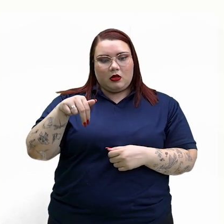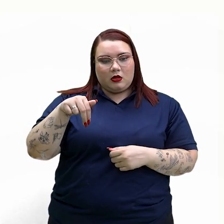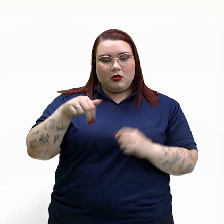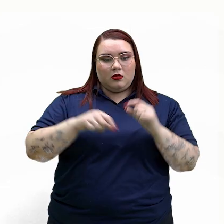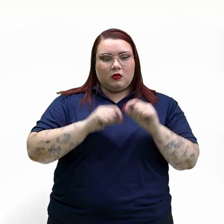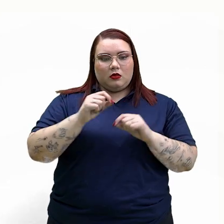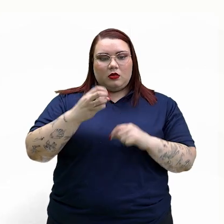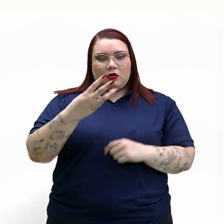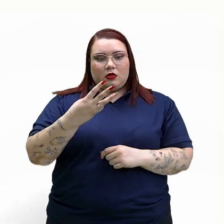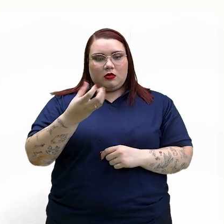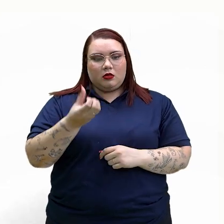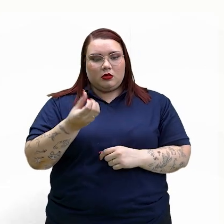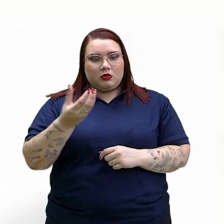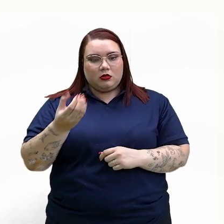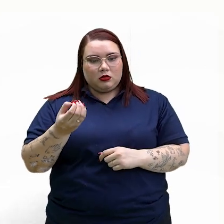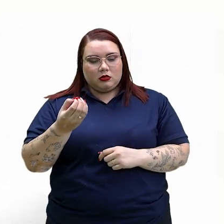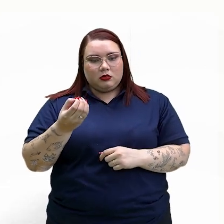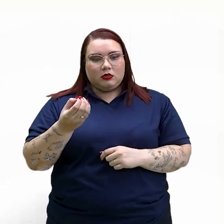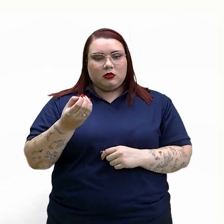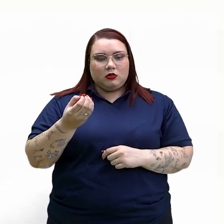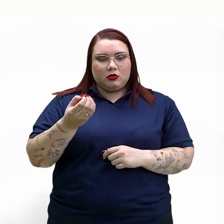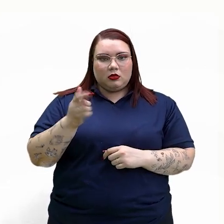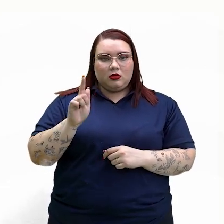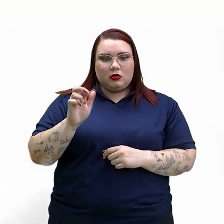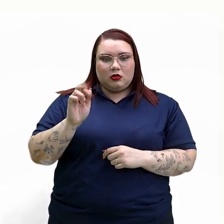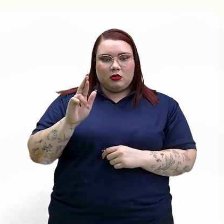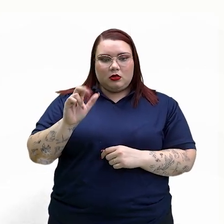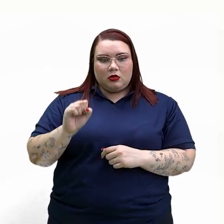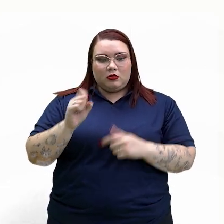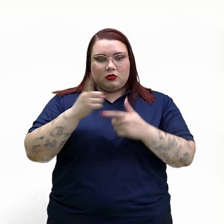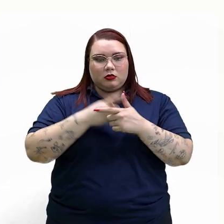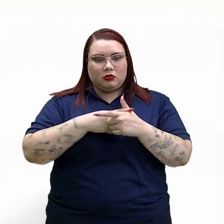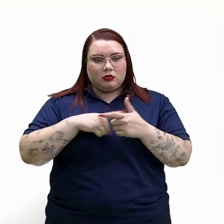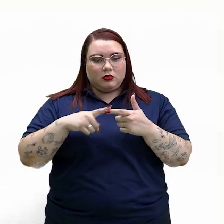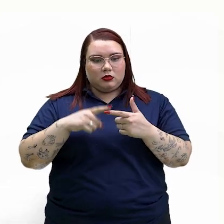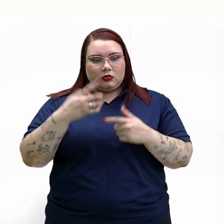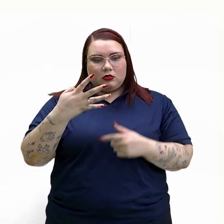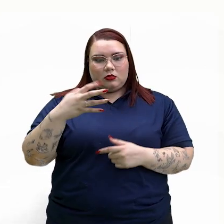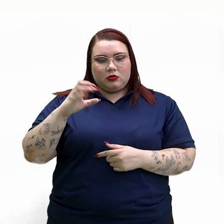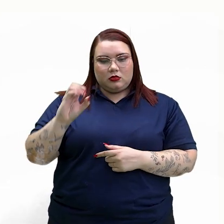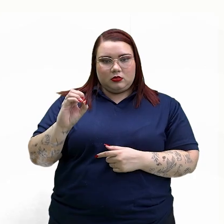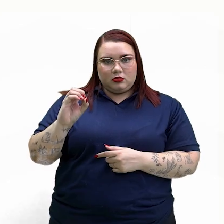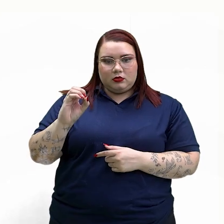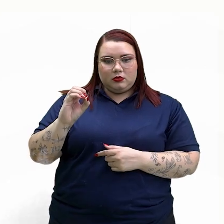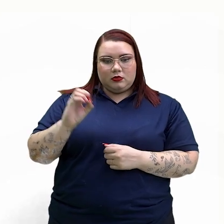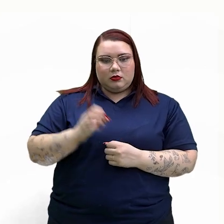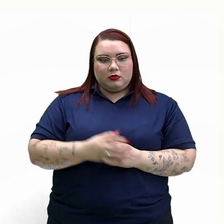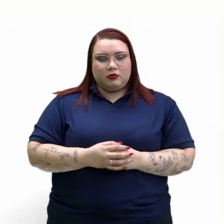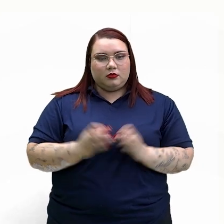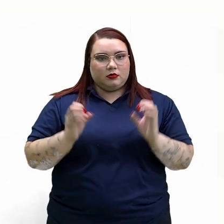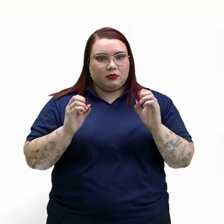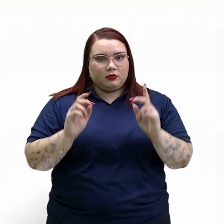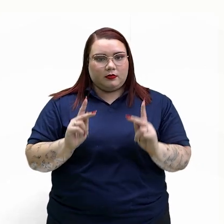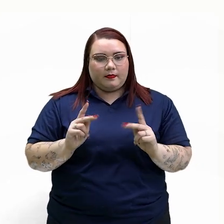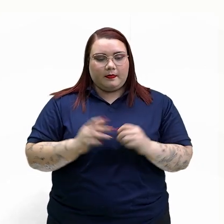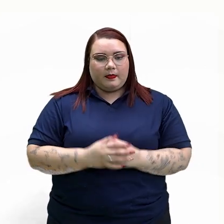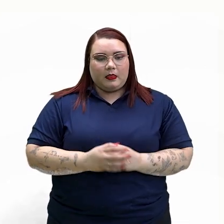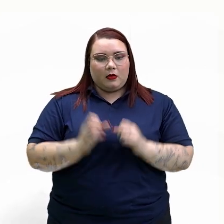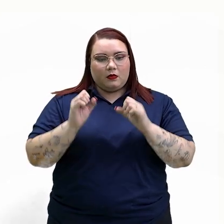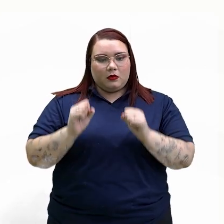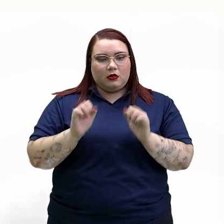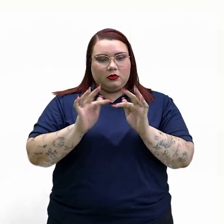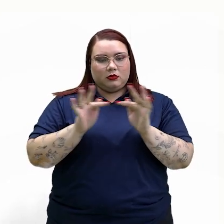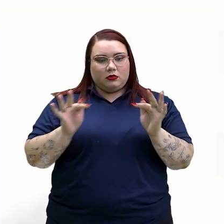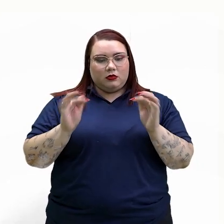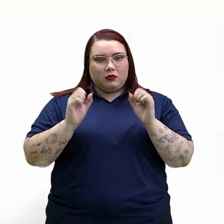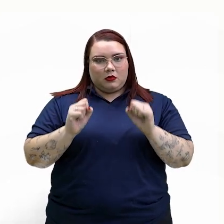a 360 graus dividido por 40 graus. Certo? Posso simplificar aqui